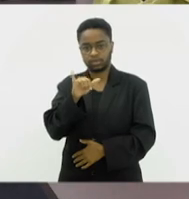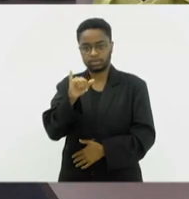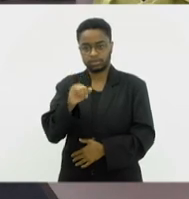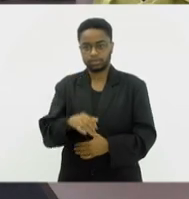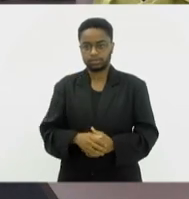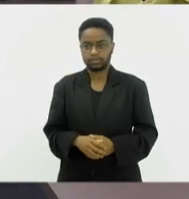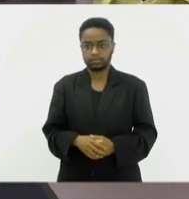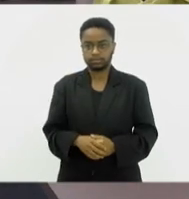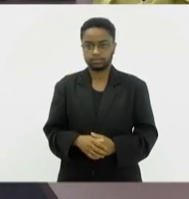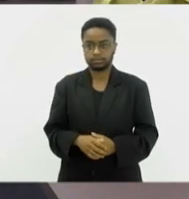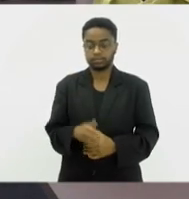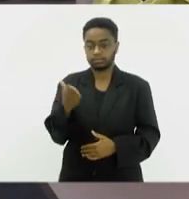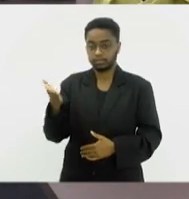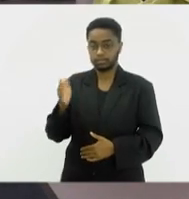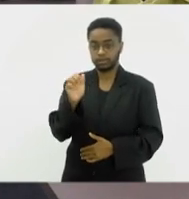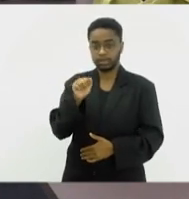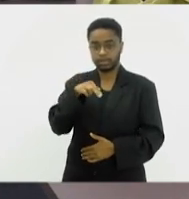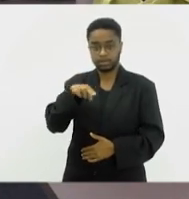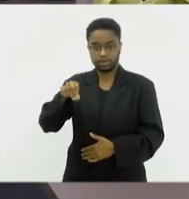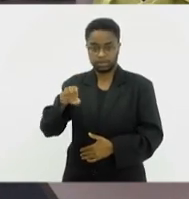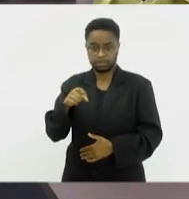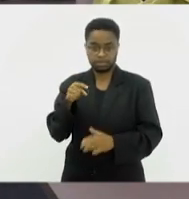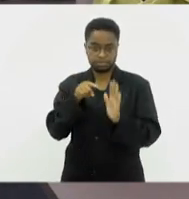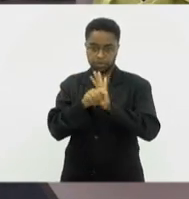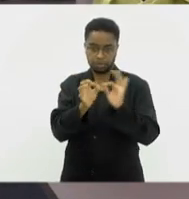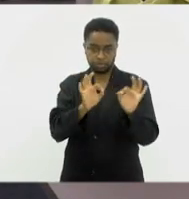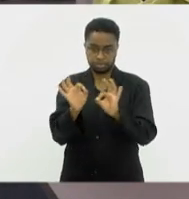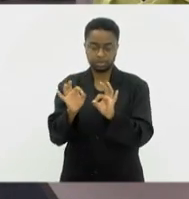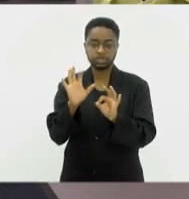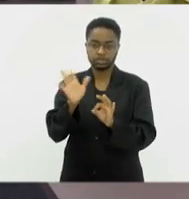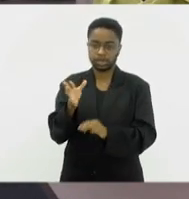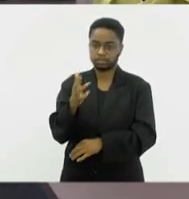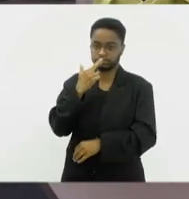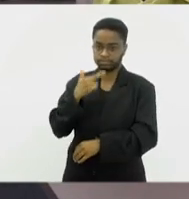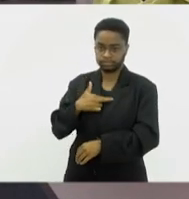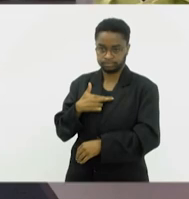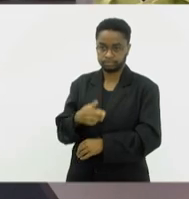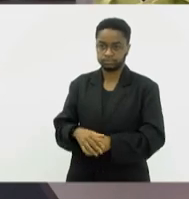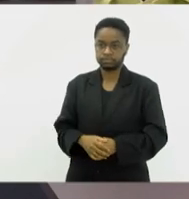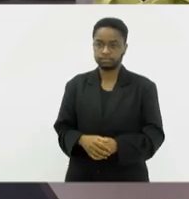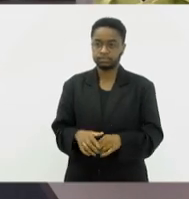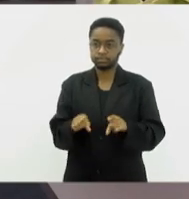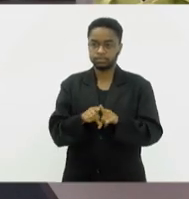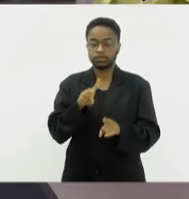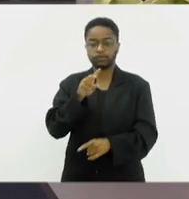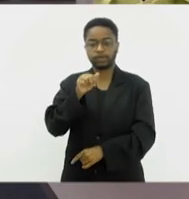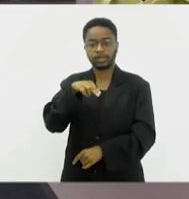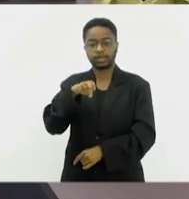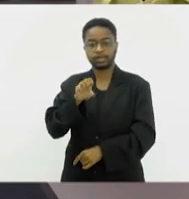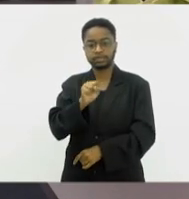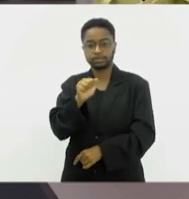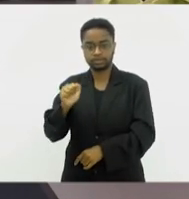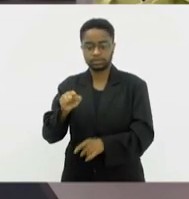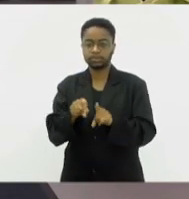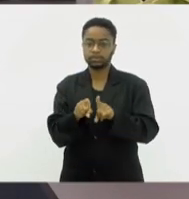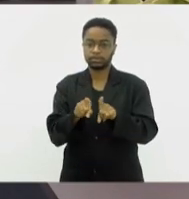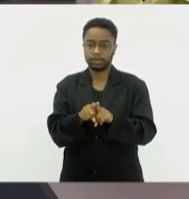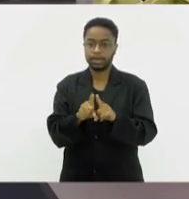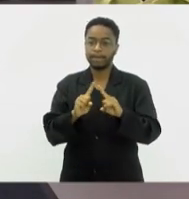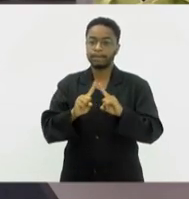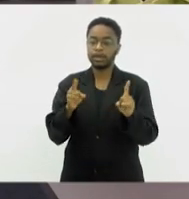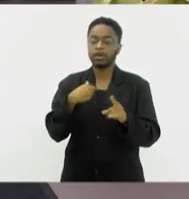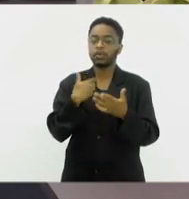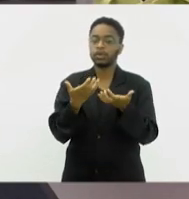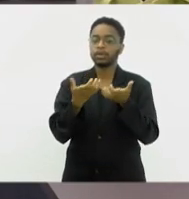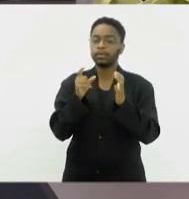Quanto à senhora Anne, sem perguntas, já respondeu o meu questionamento. A senhora Vanessa também, mas eu